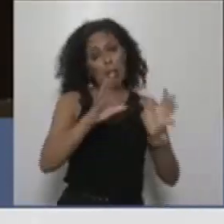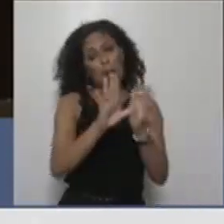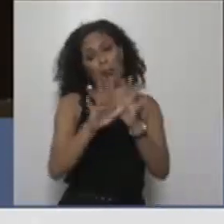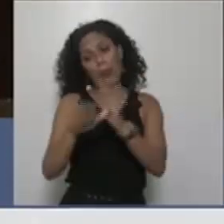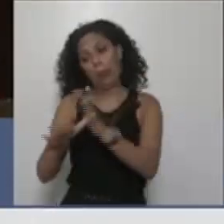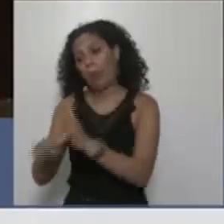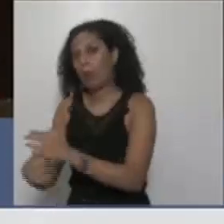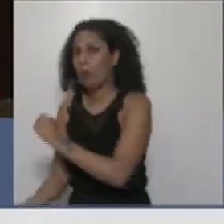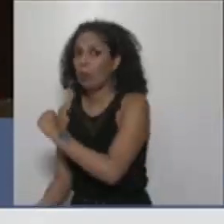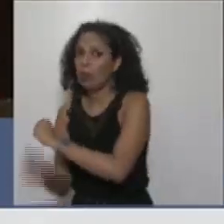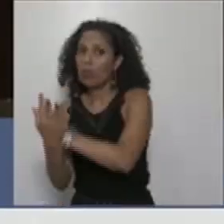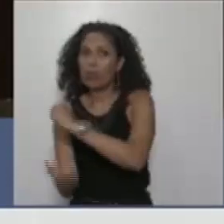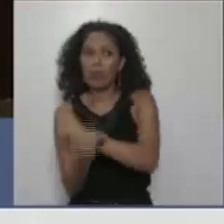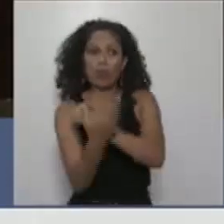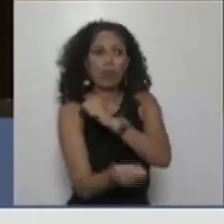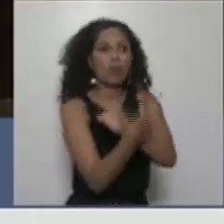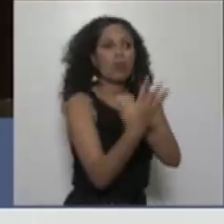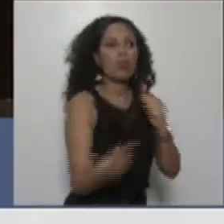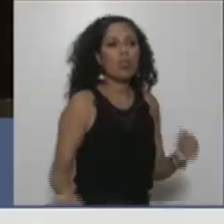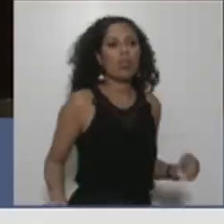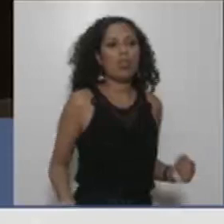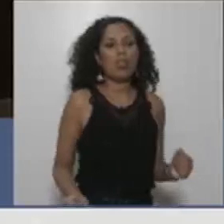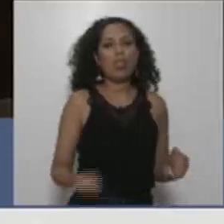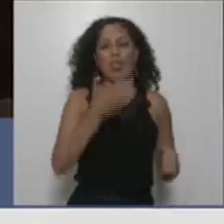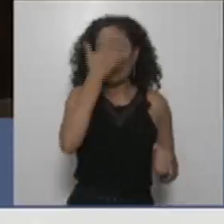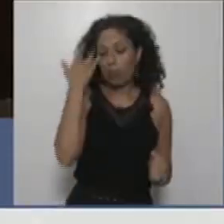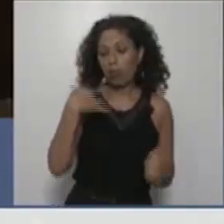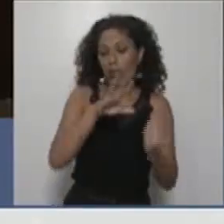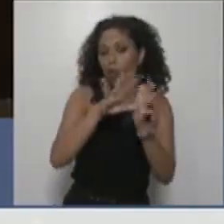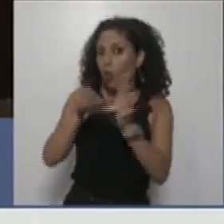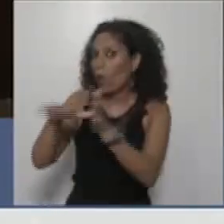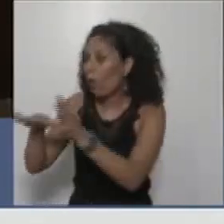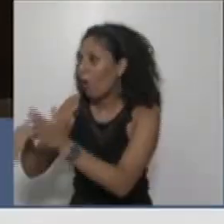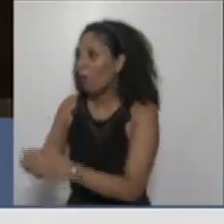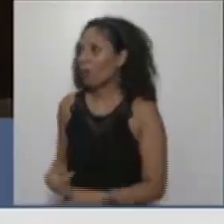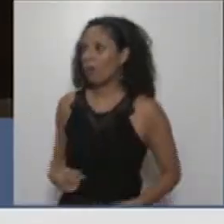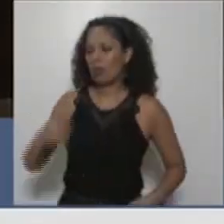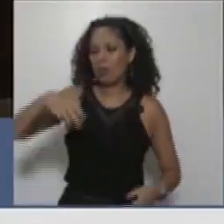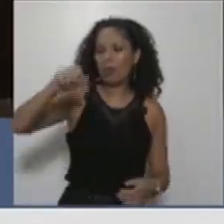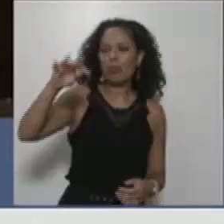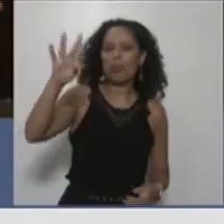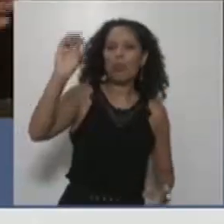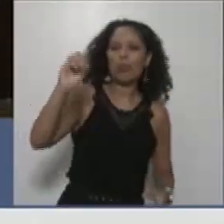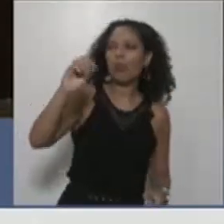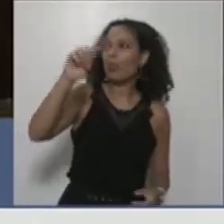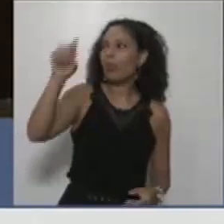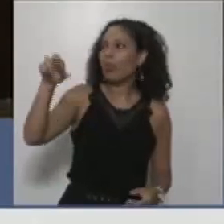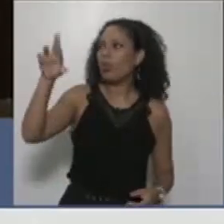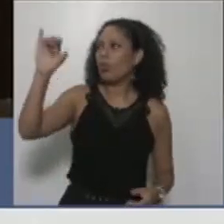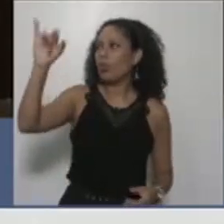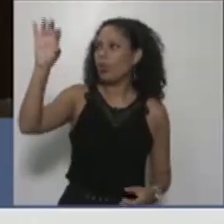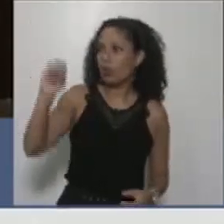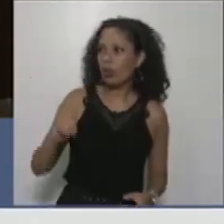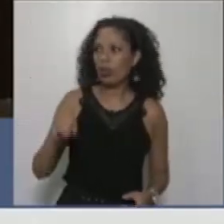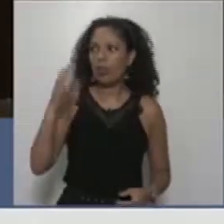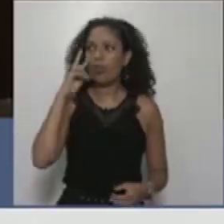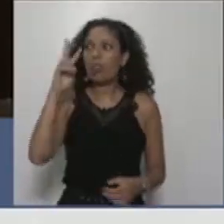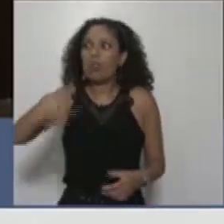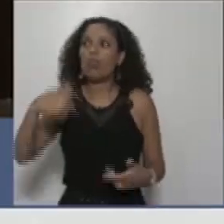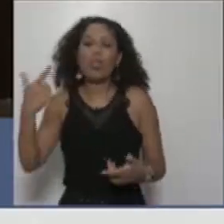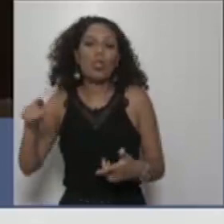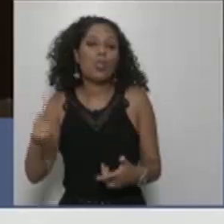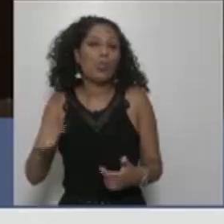que envolviam o ex-governador, 3 bilhões em dívida da Metrorio. E aí, qual é a questão de não ter transporte, não